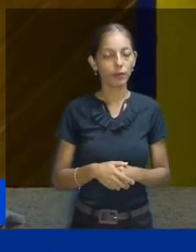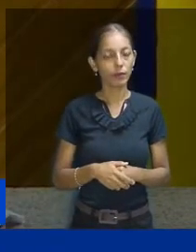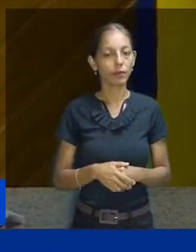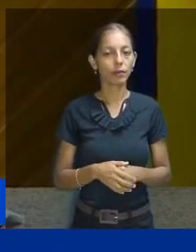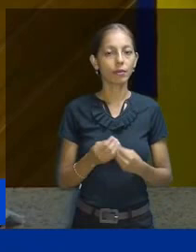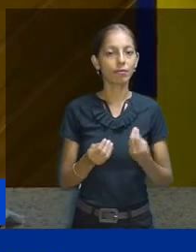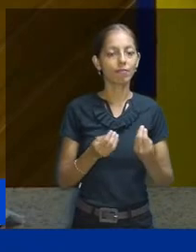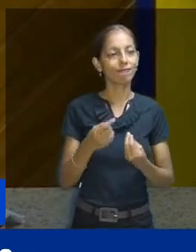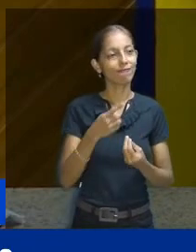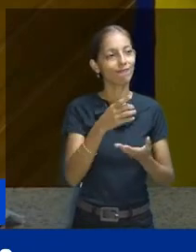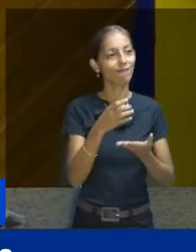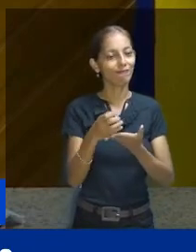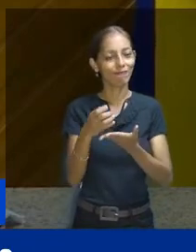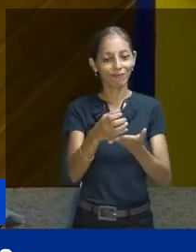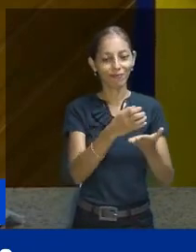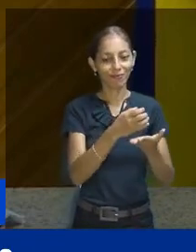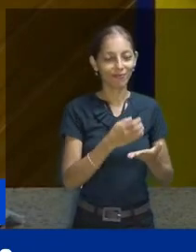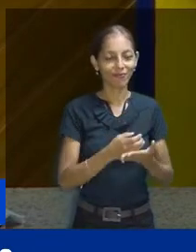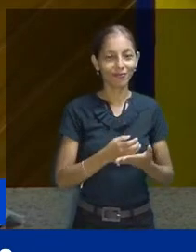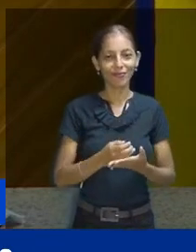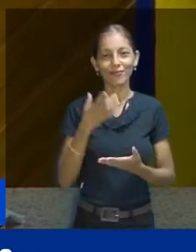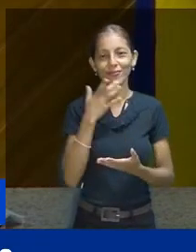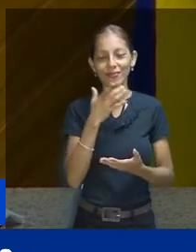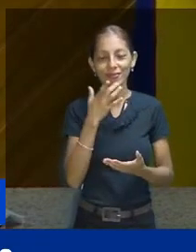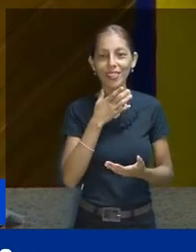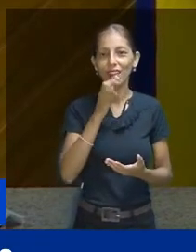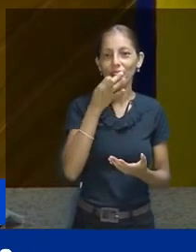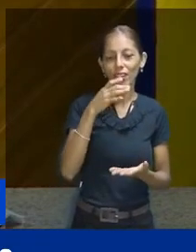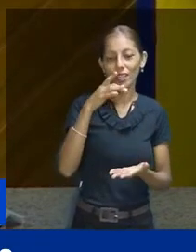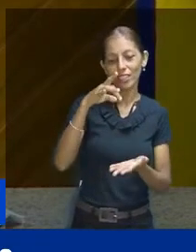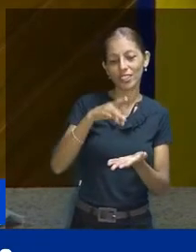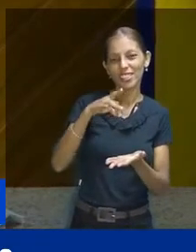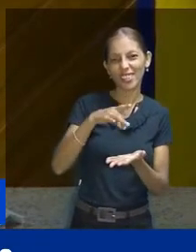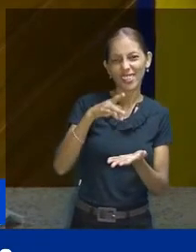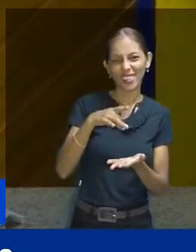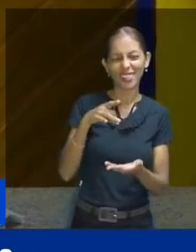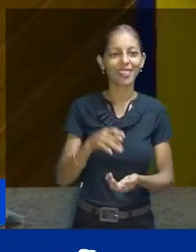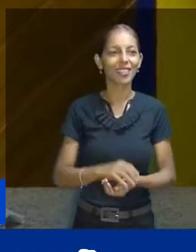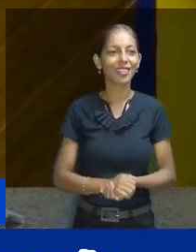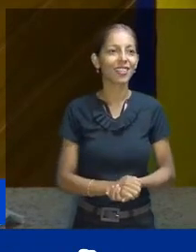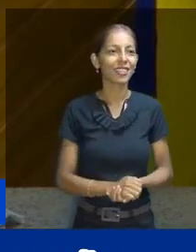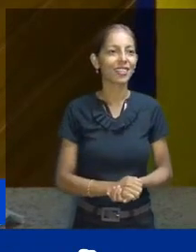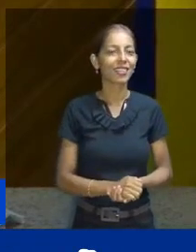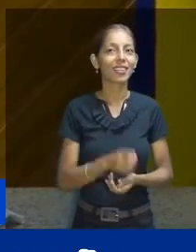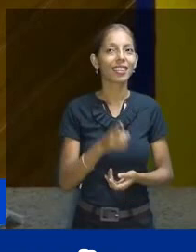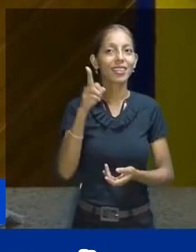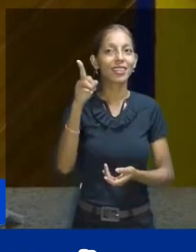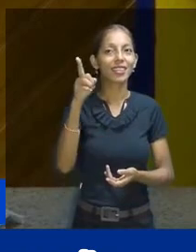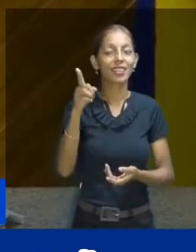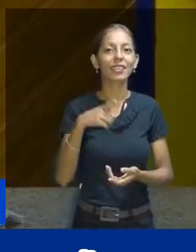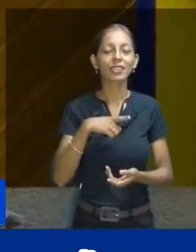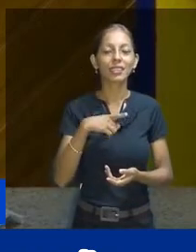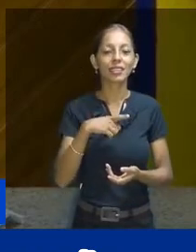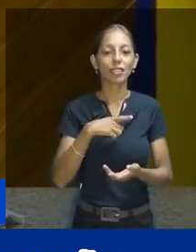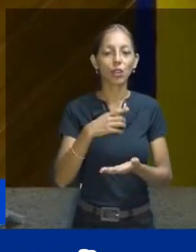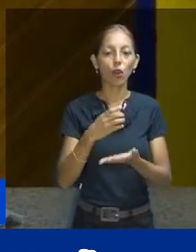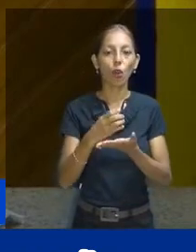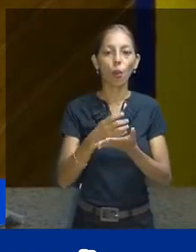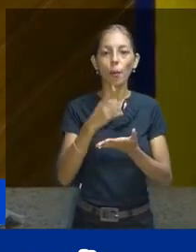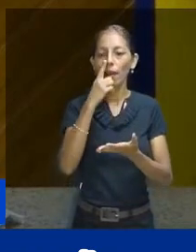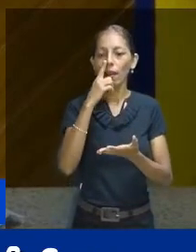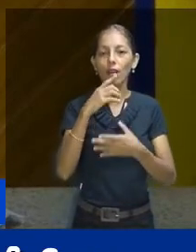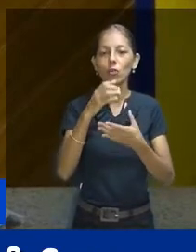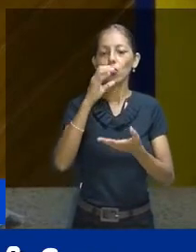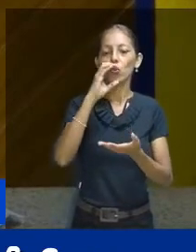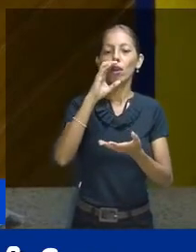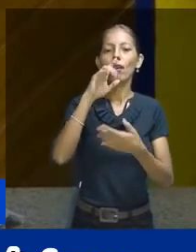bom café, um bom chá e dispensar aqueles copos descartáveis, né, que podem degradar o meio ambiente. Mas é feito